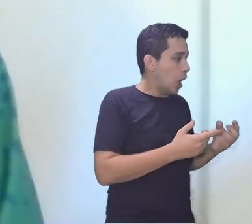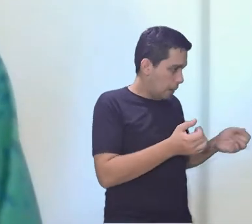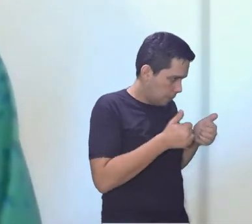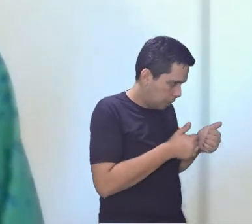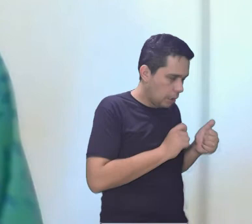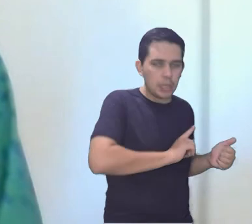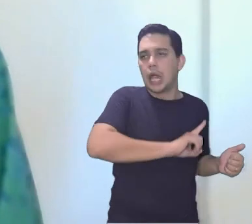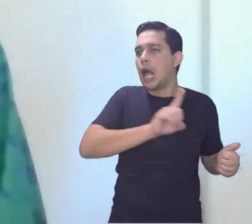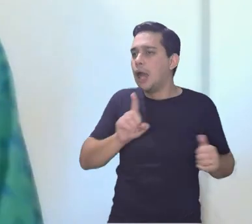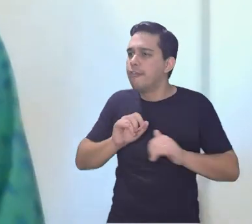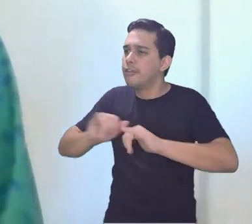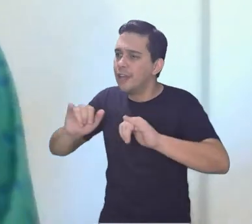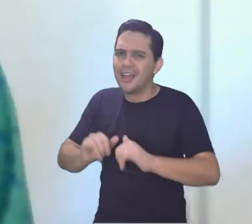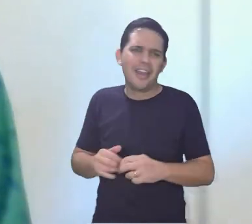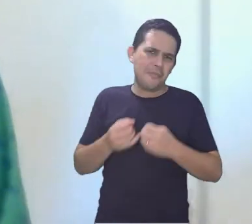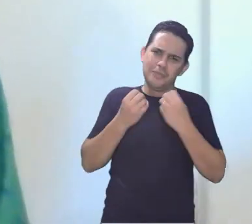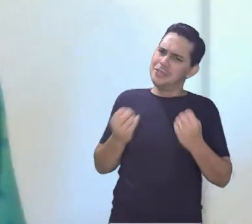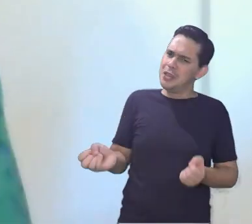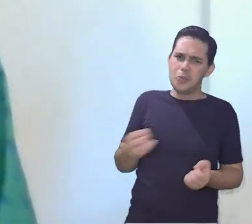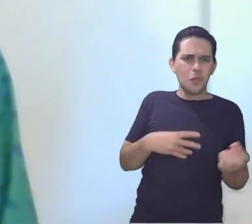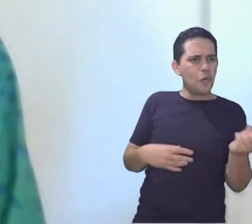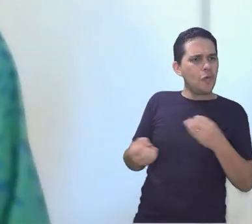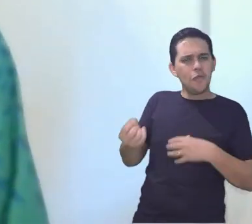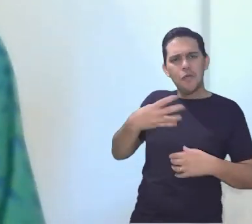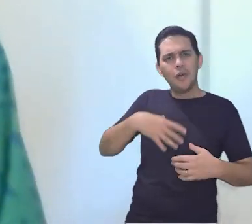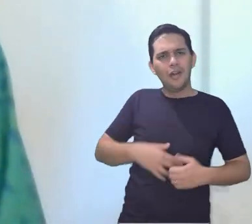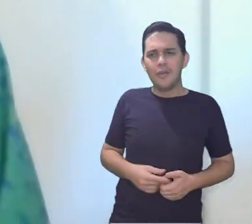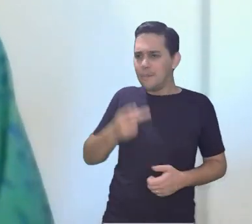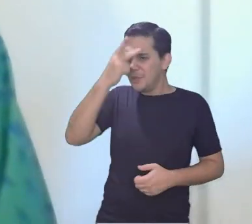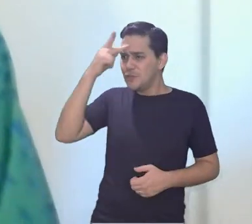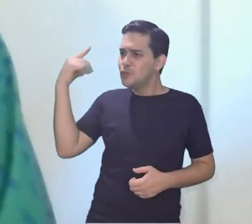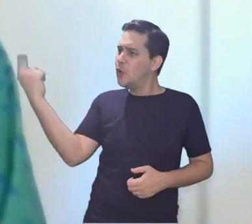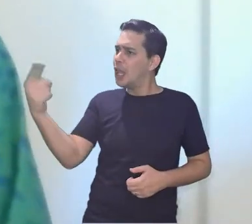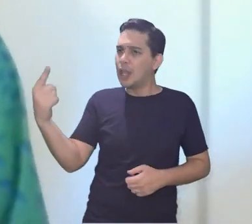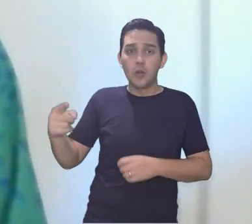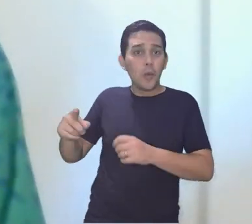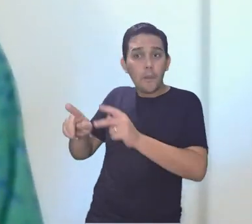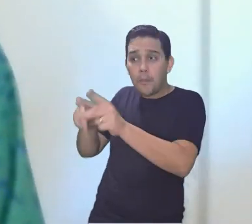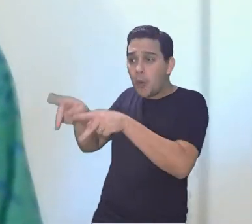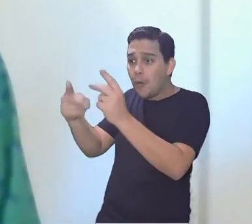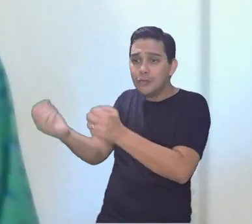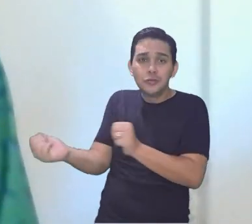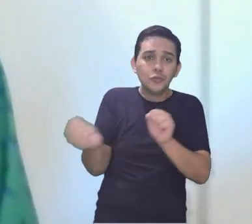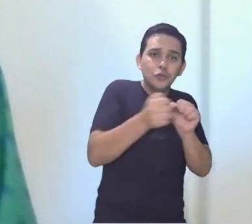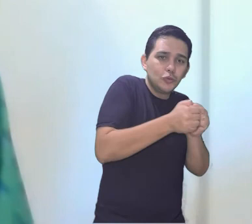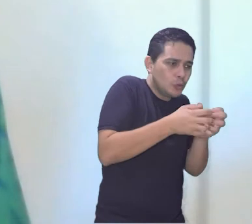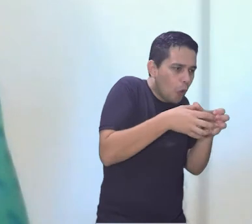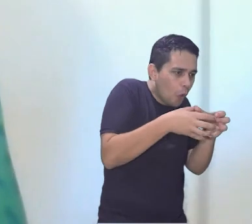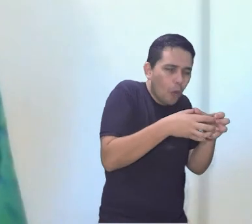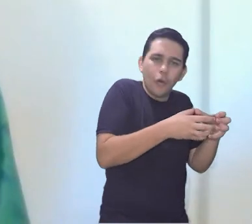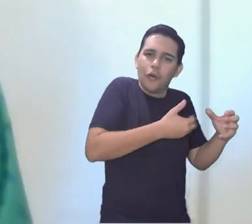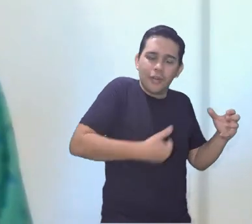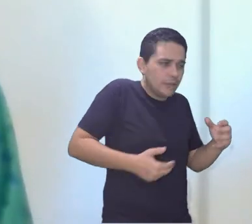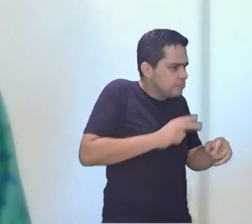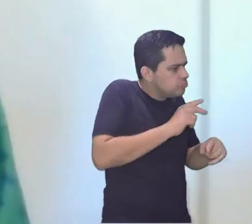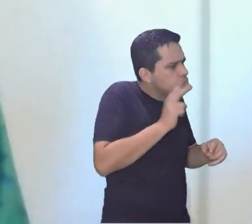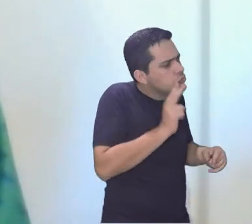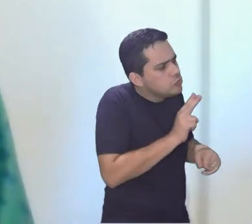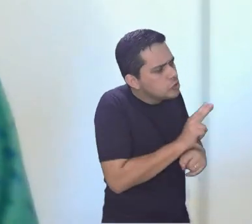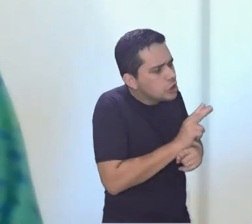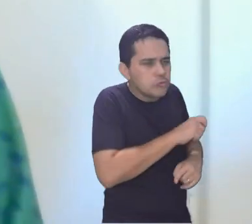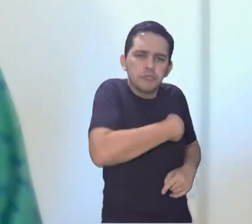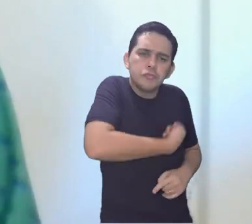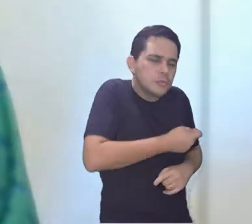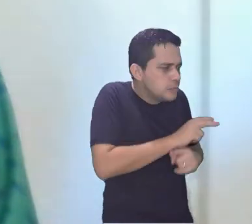cenário brasileiro, no que diz respeito a políticas públicas, e eu considero uma quebra de paradigma, porque a gente vai